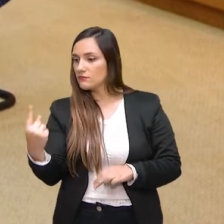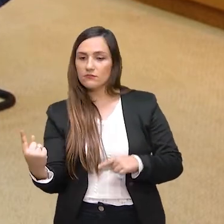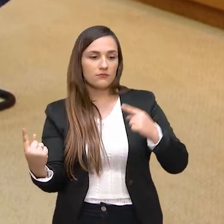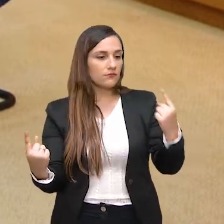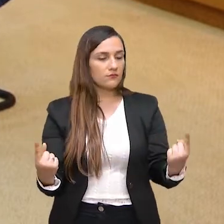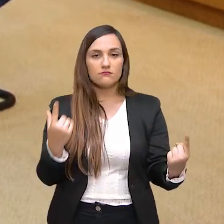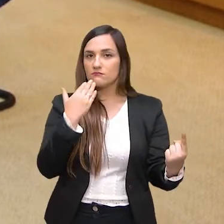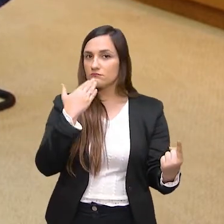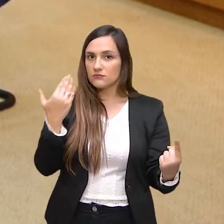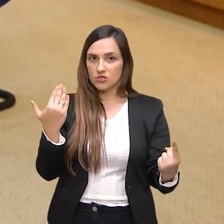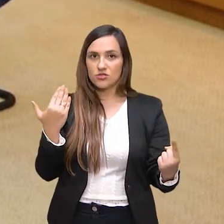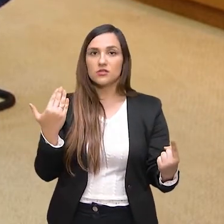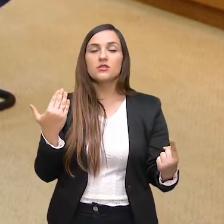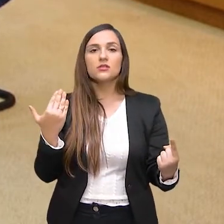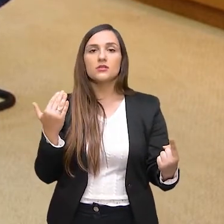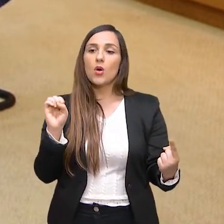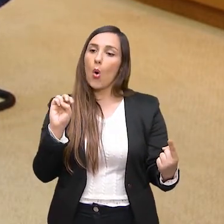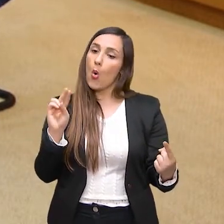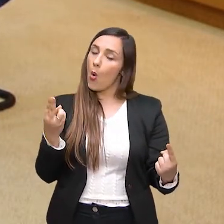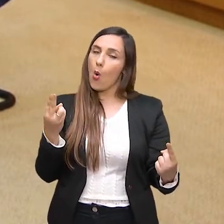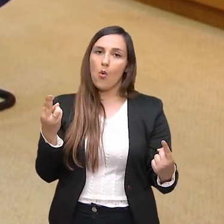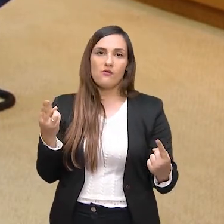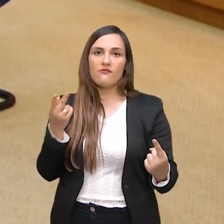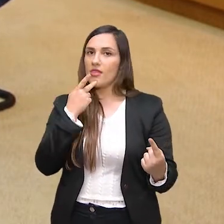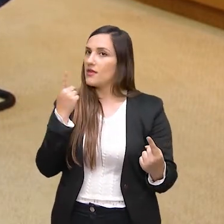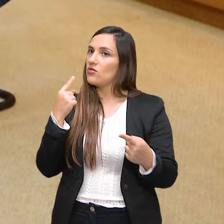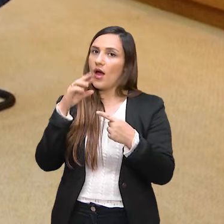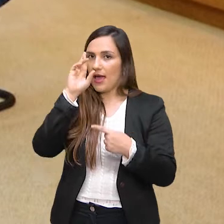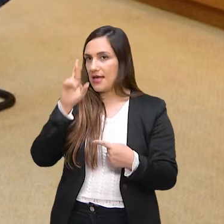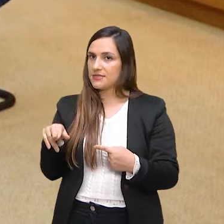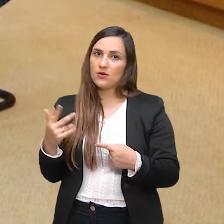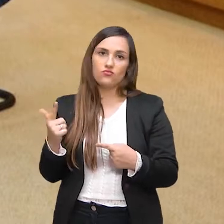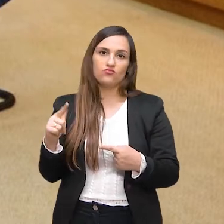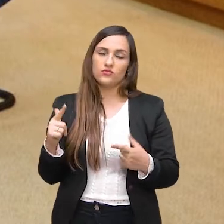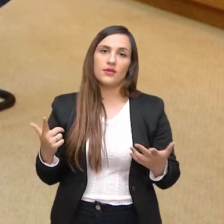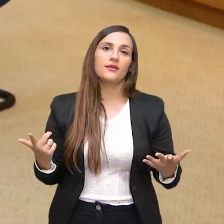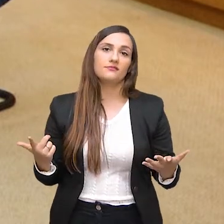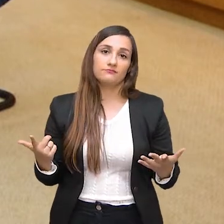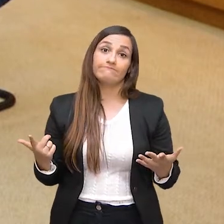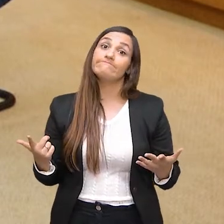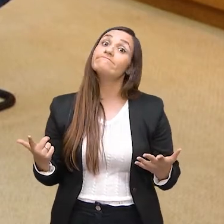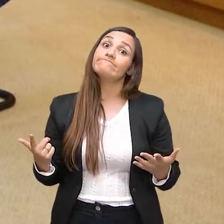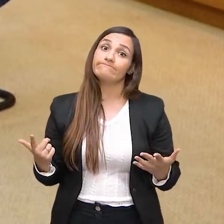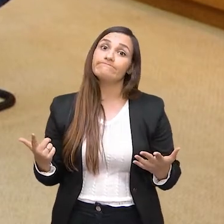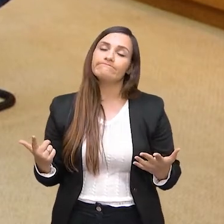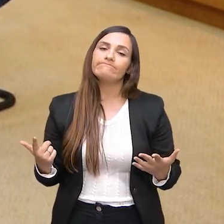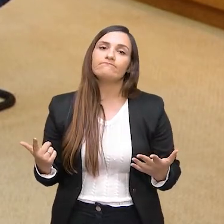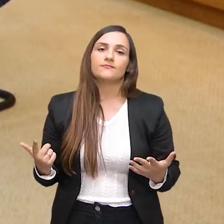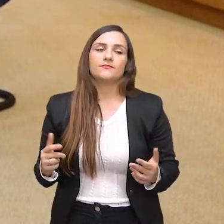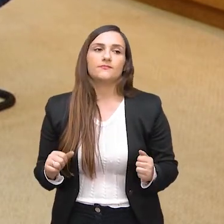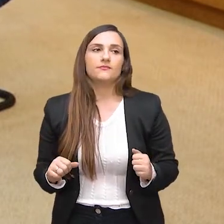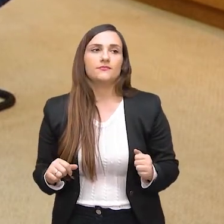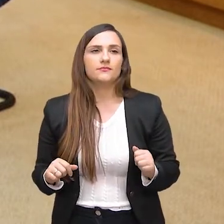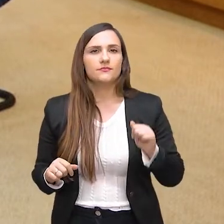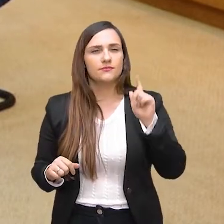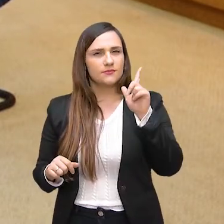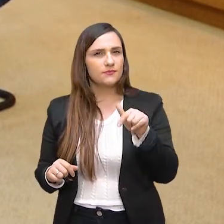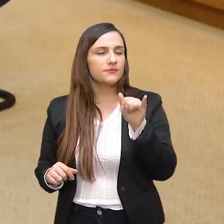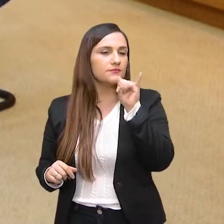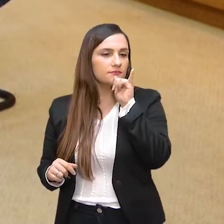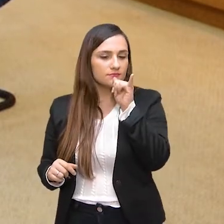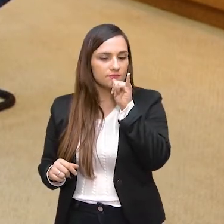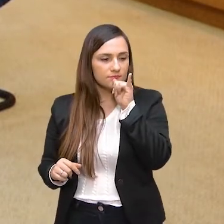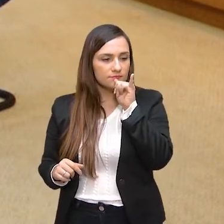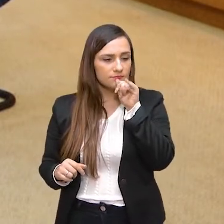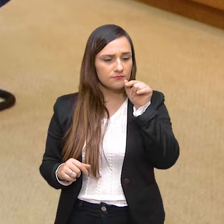que participam desse processo, ocupando algumas situações de vantagem ou desvantagem, né? São